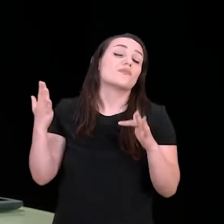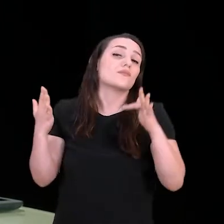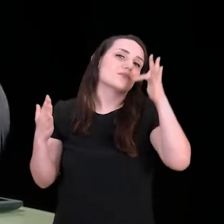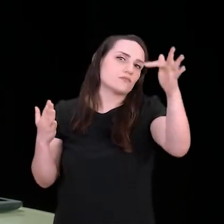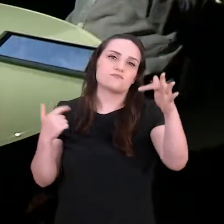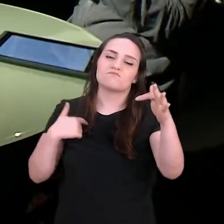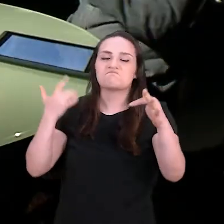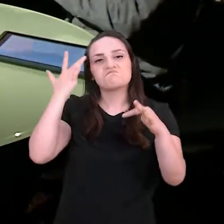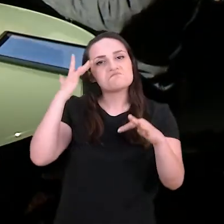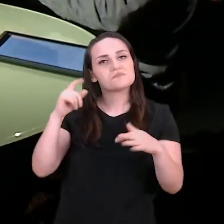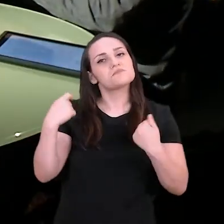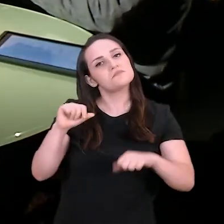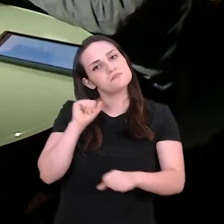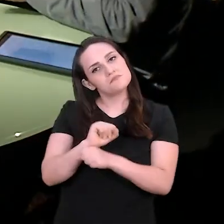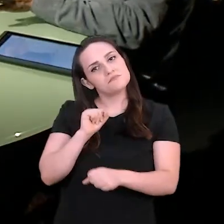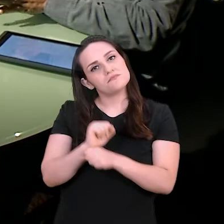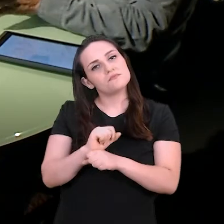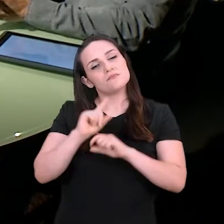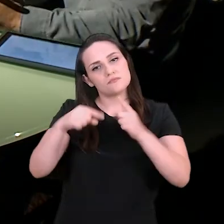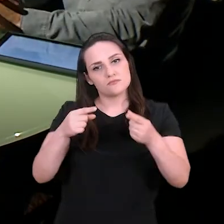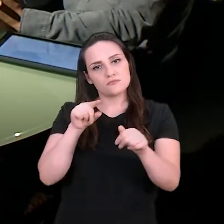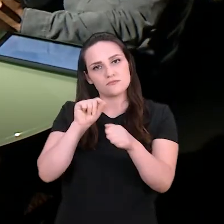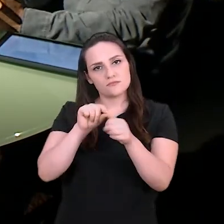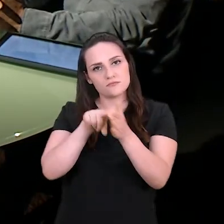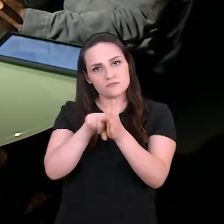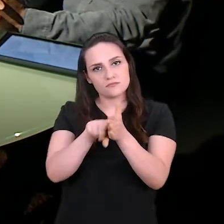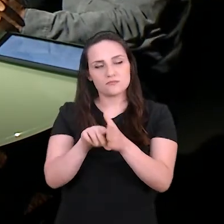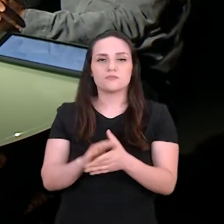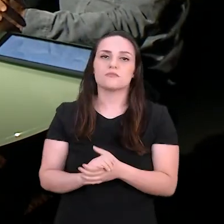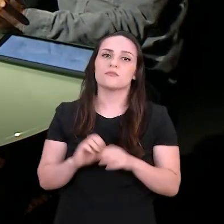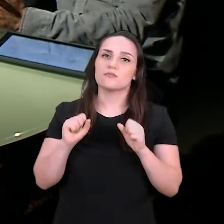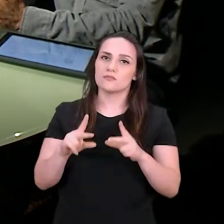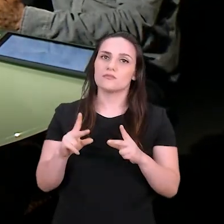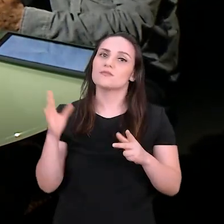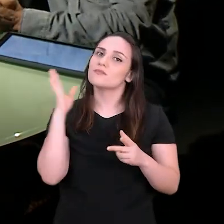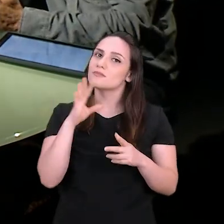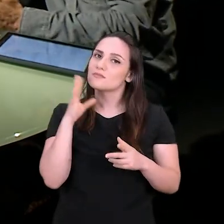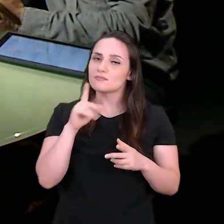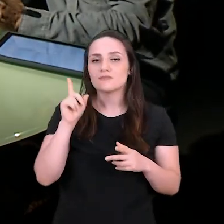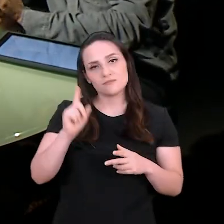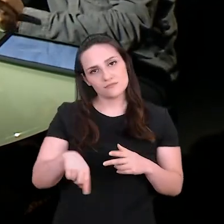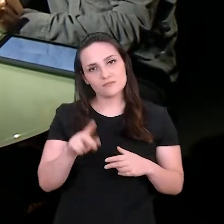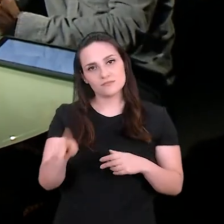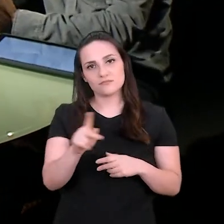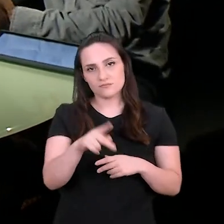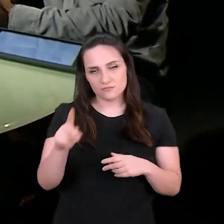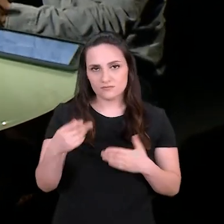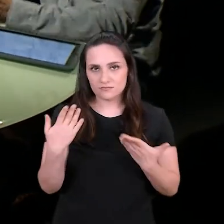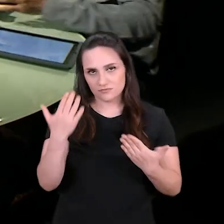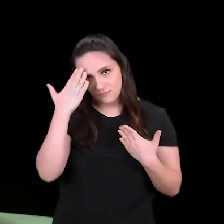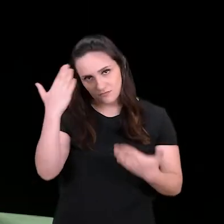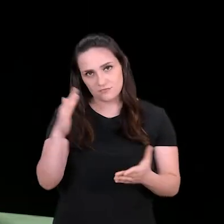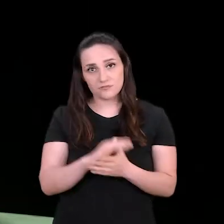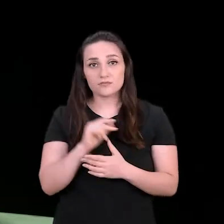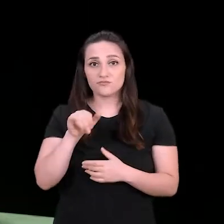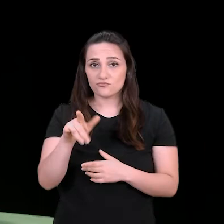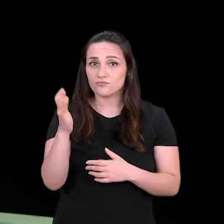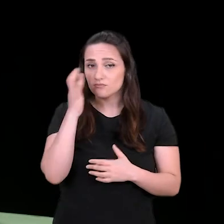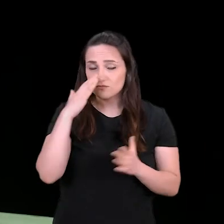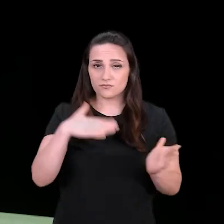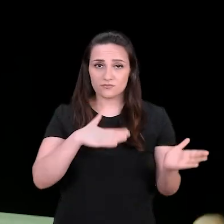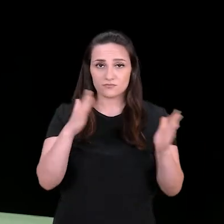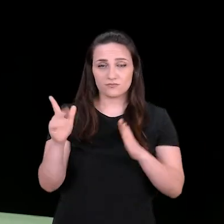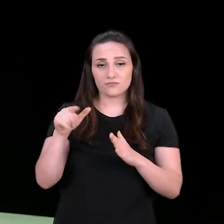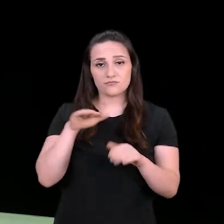aconteçam para a gente fazer o recorte e pesquisar. Bom, legal. É isso, professor. Então, para quem nos acompanhou, nós acabamos